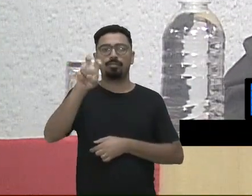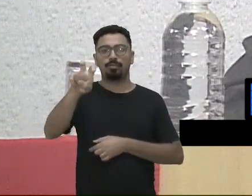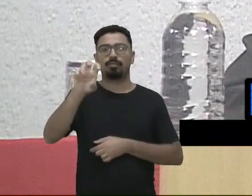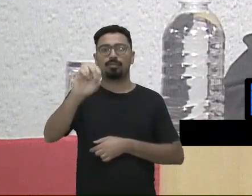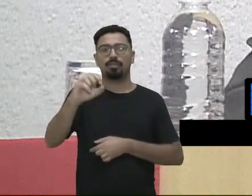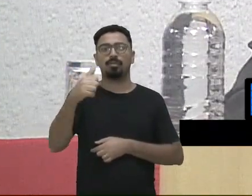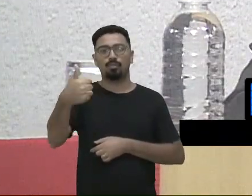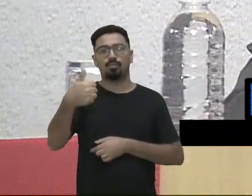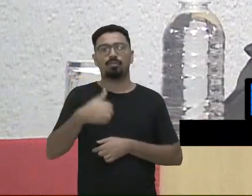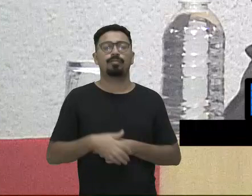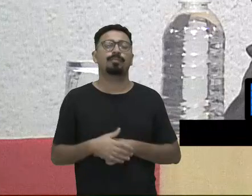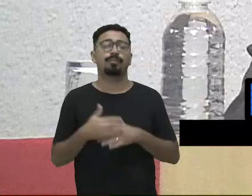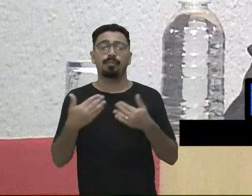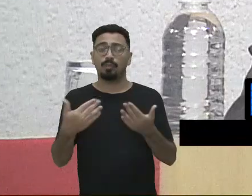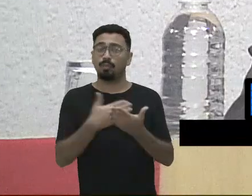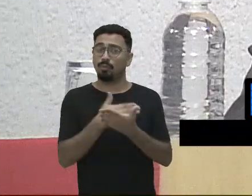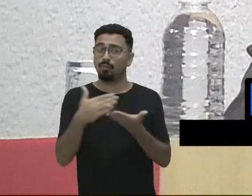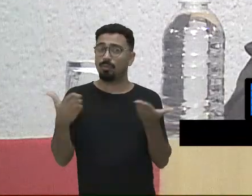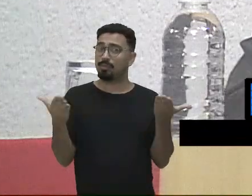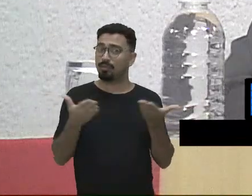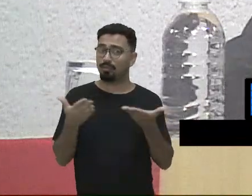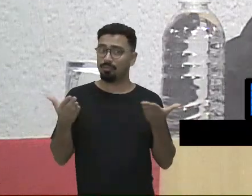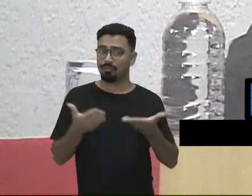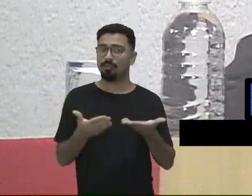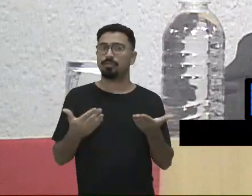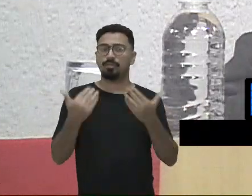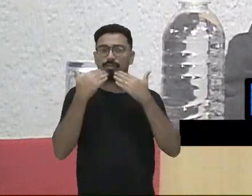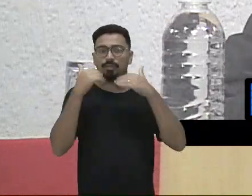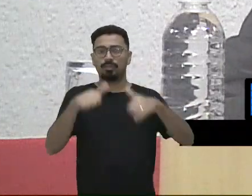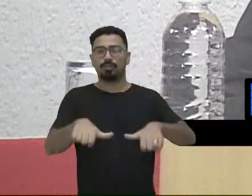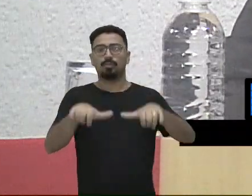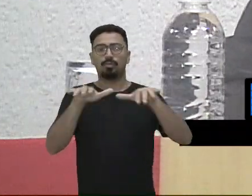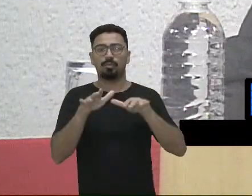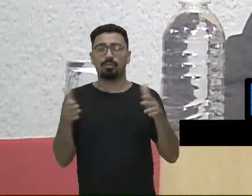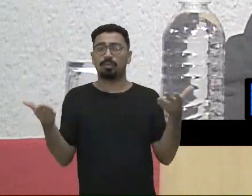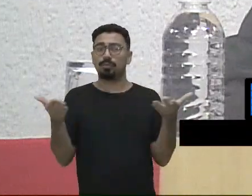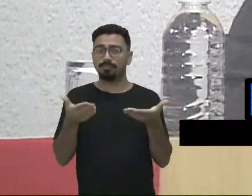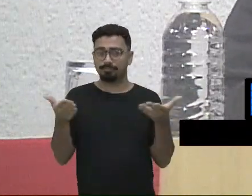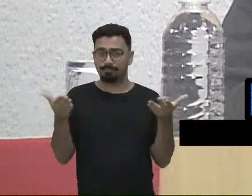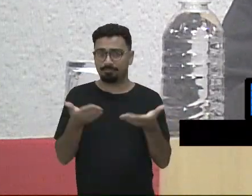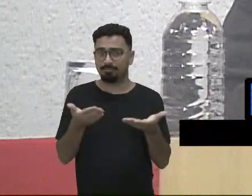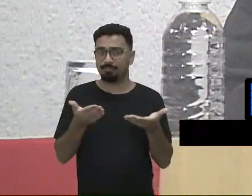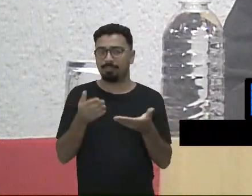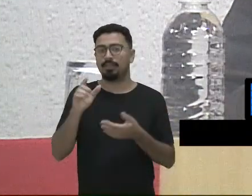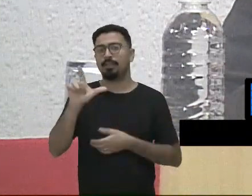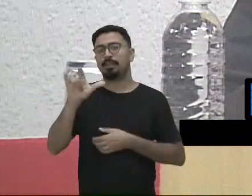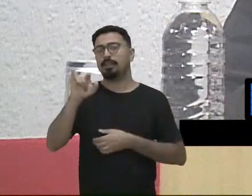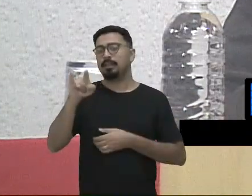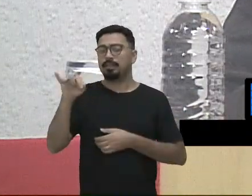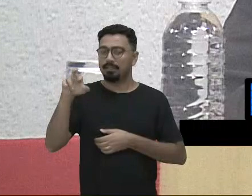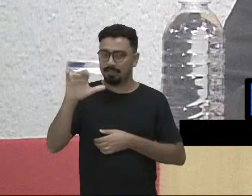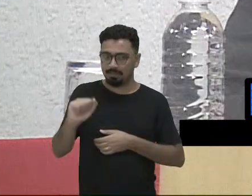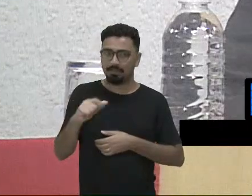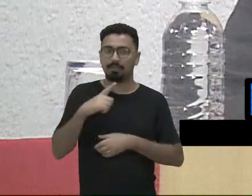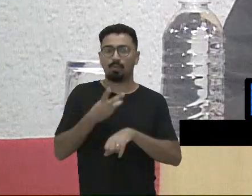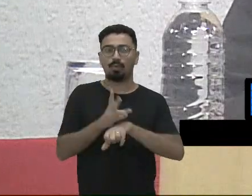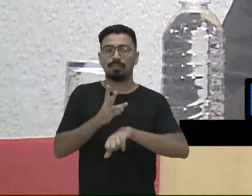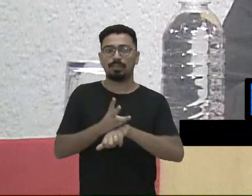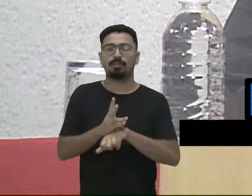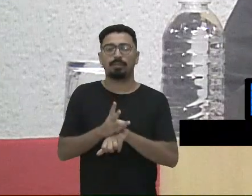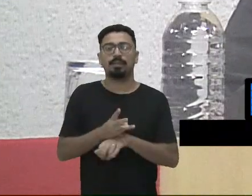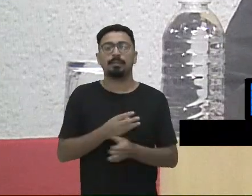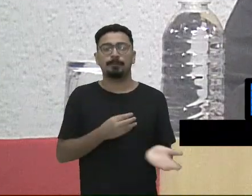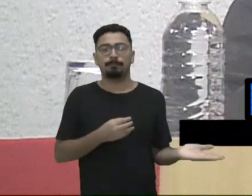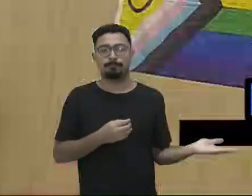12-3625-9501. Para iniciarmos, então, essa audiência, eu passo a palavra para a doutora Lisandra fazer o uso da palavra. A senhora tem até